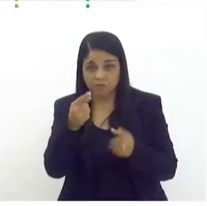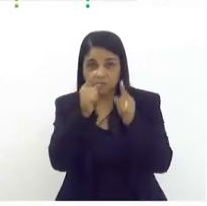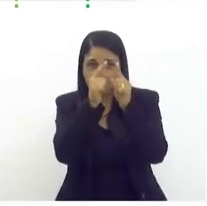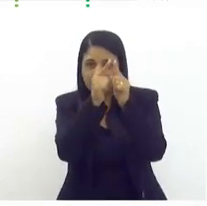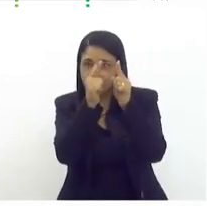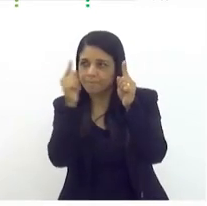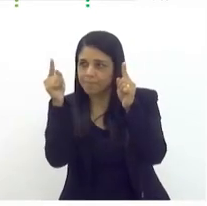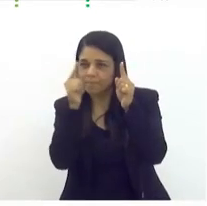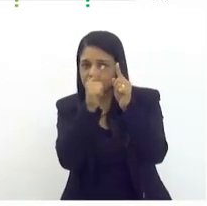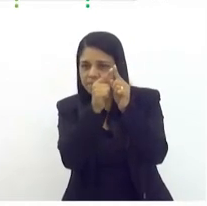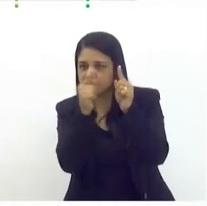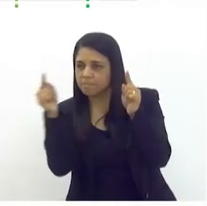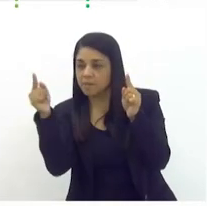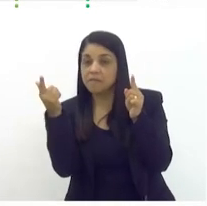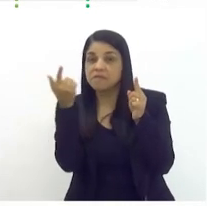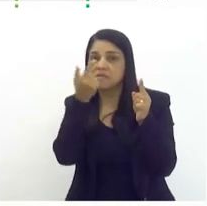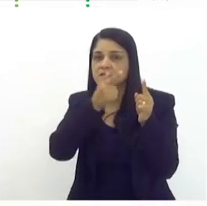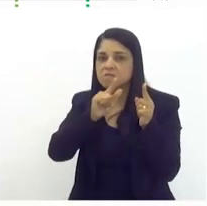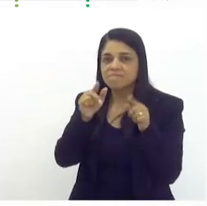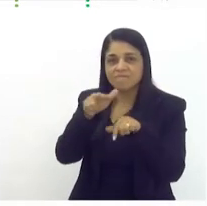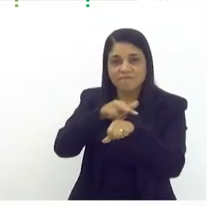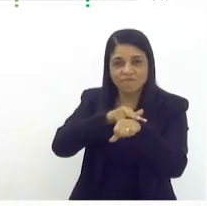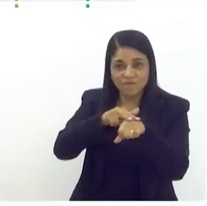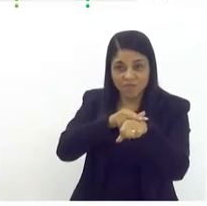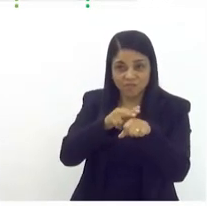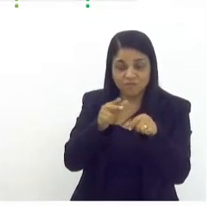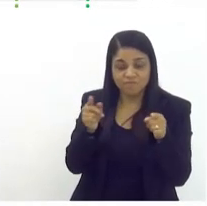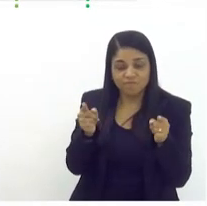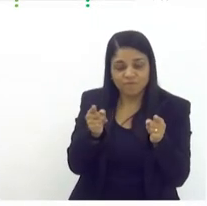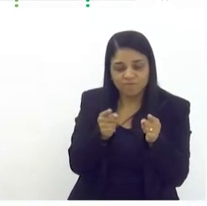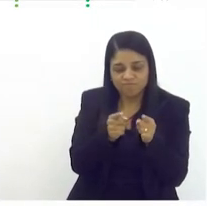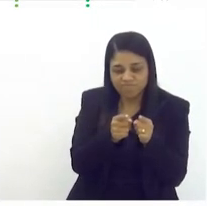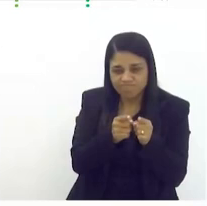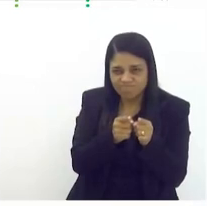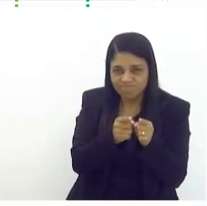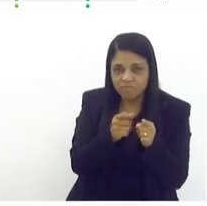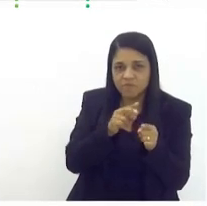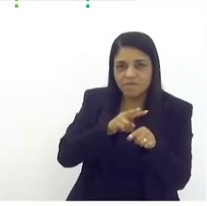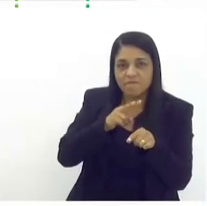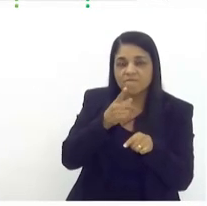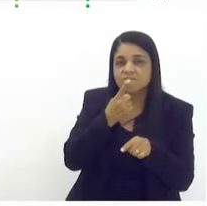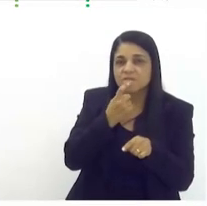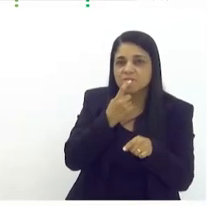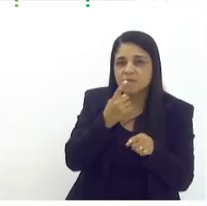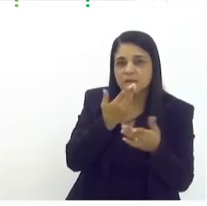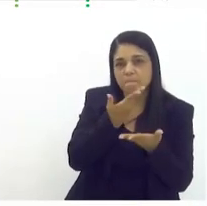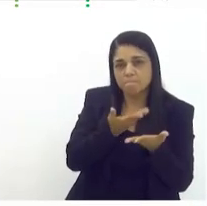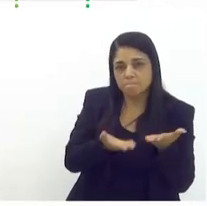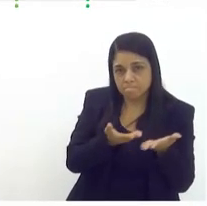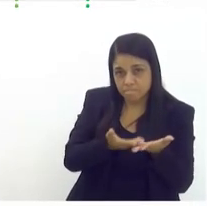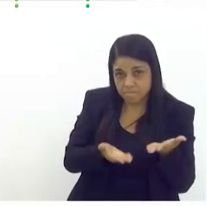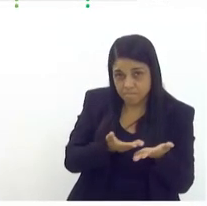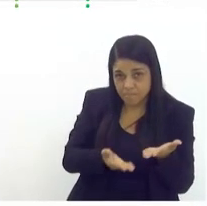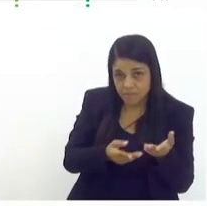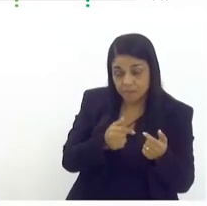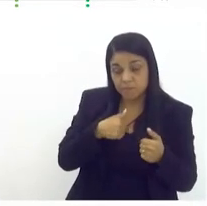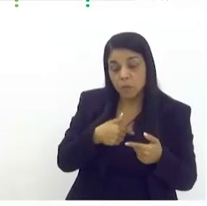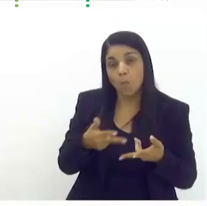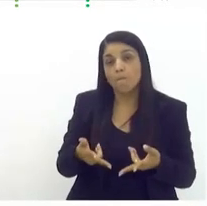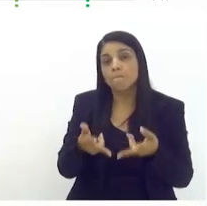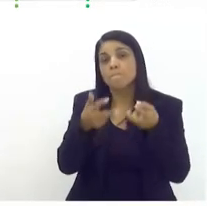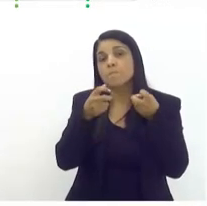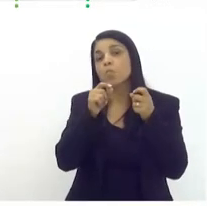um ganhos as vermelhas perdas e o que que se percebe